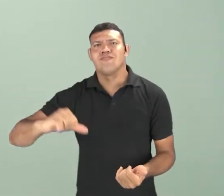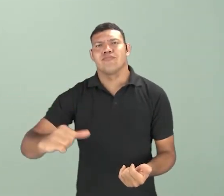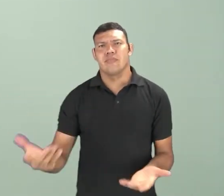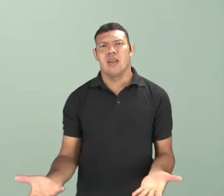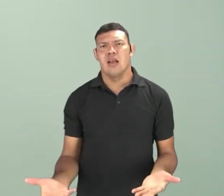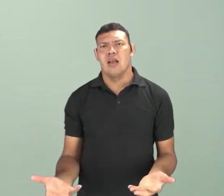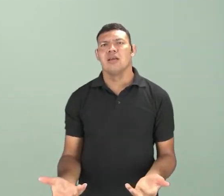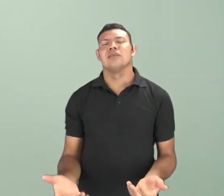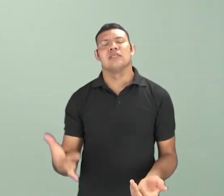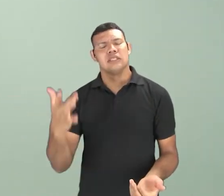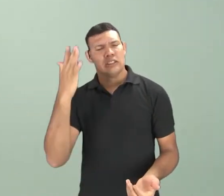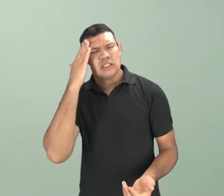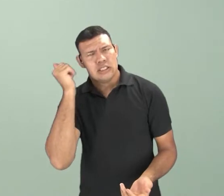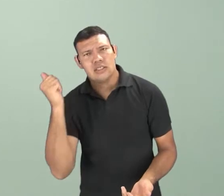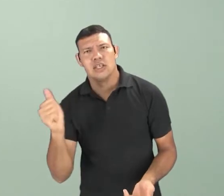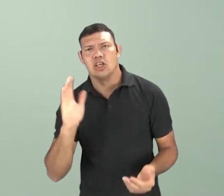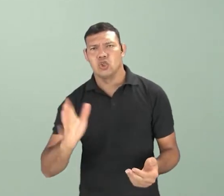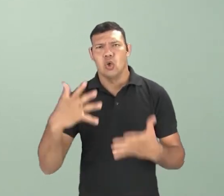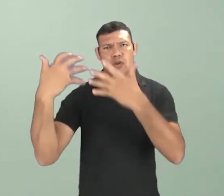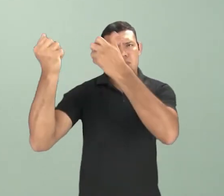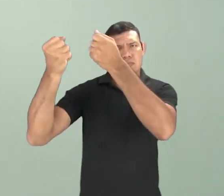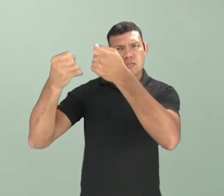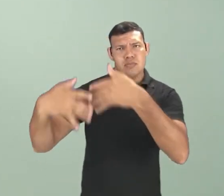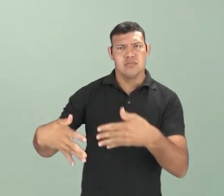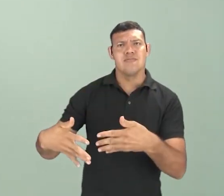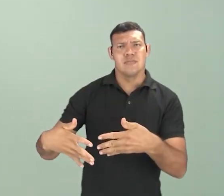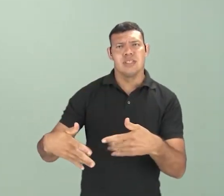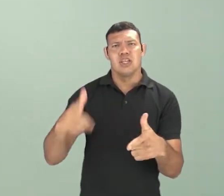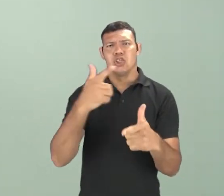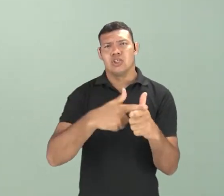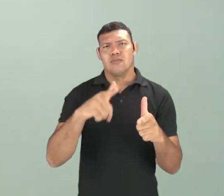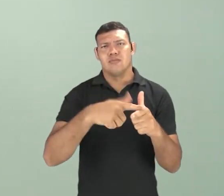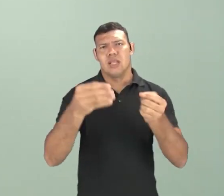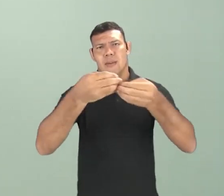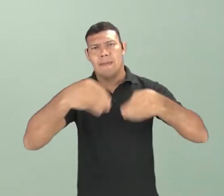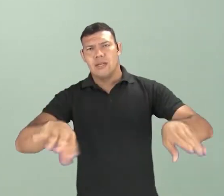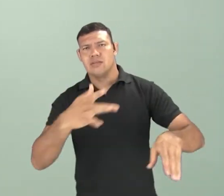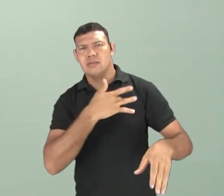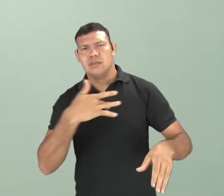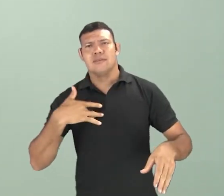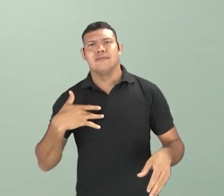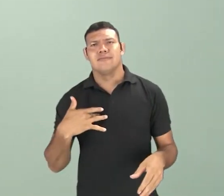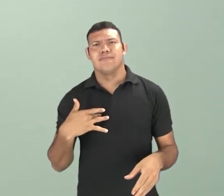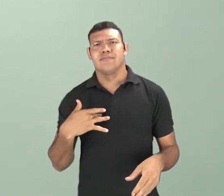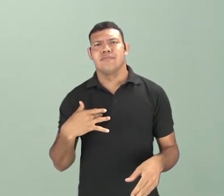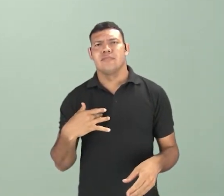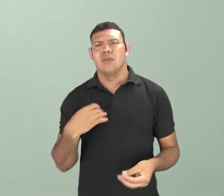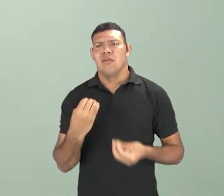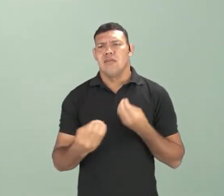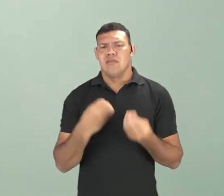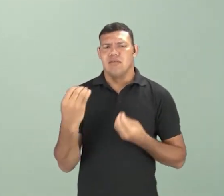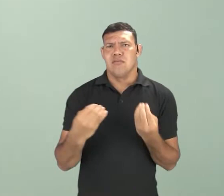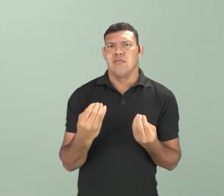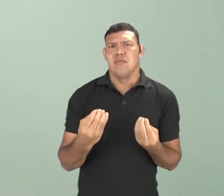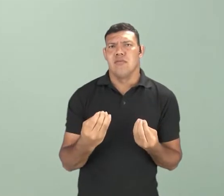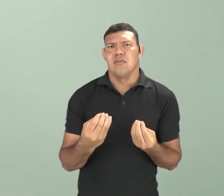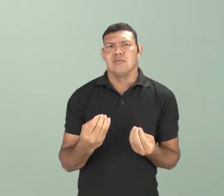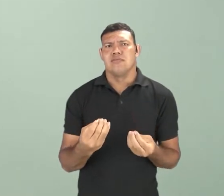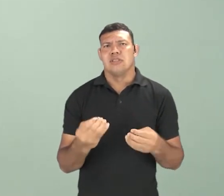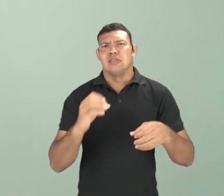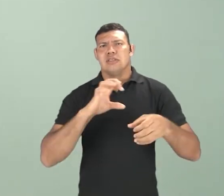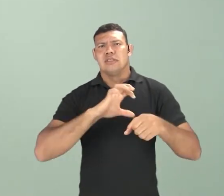as queimadas podem trazer à saúde. Então, como é que uma pessoa vai com problemas de Covid, como é que ela vai se